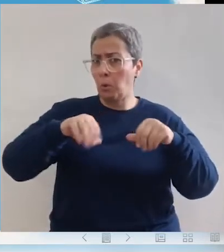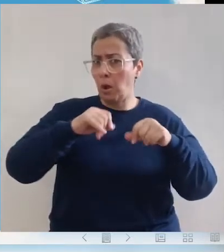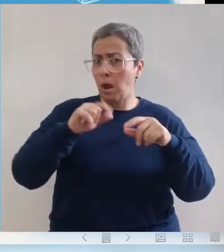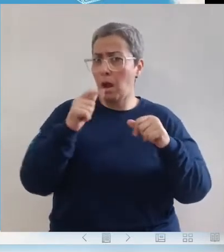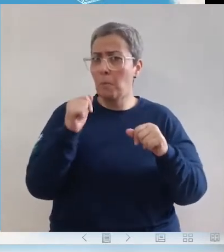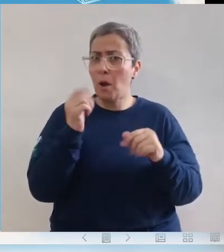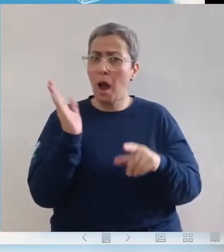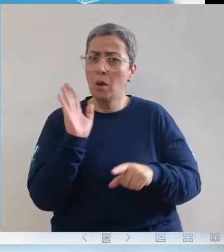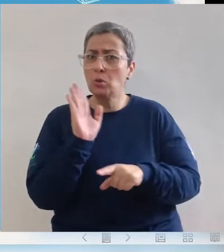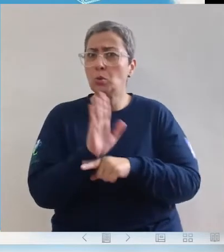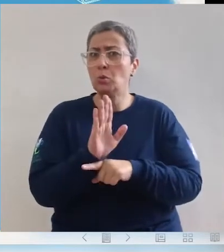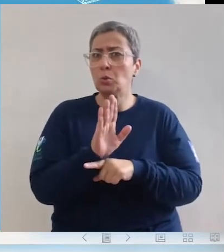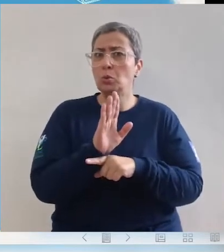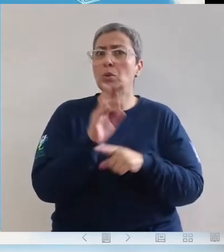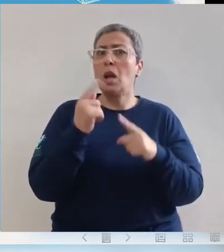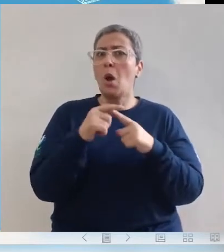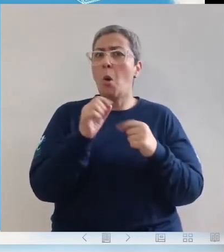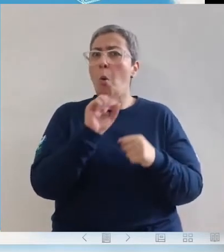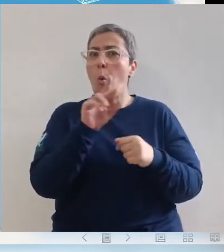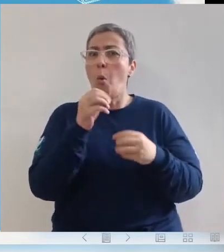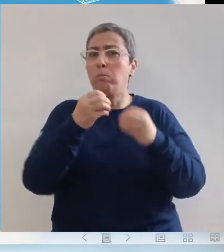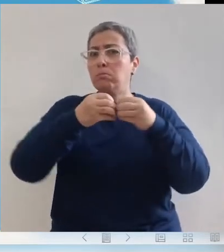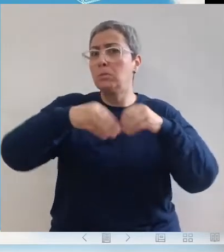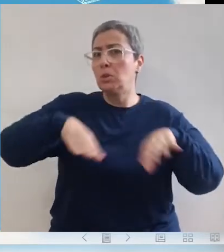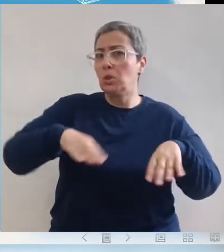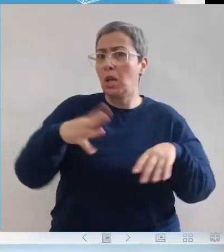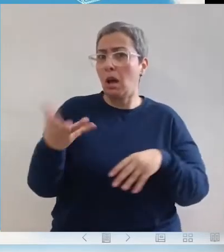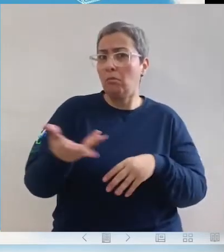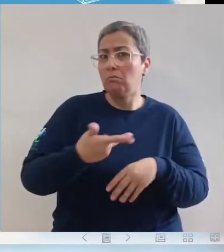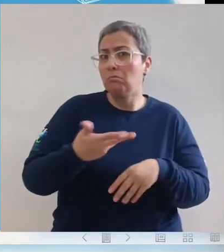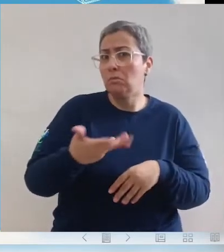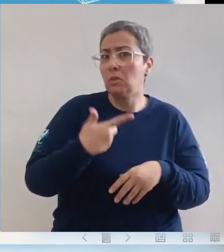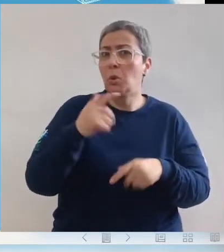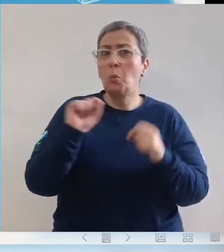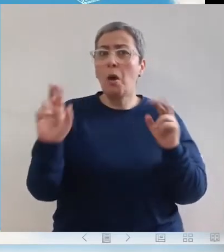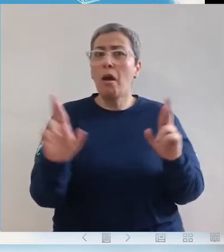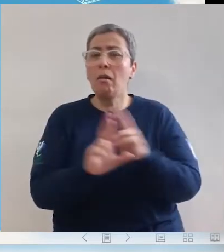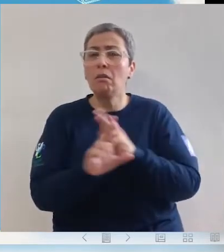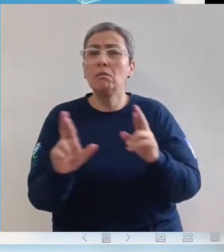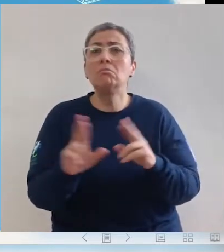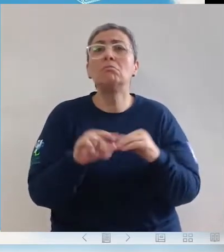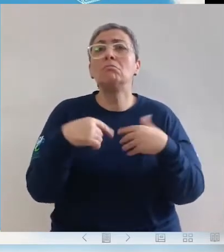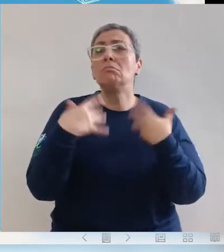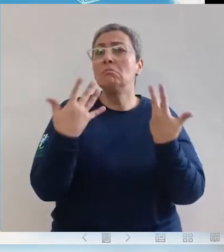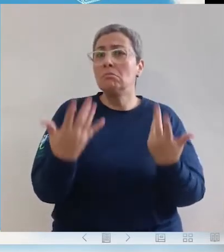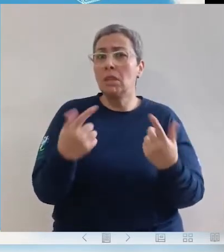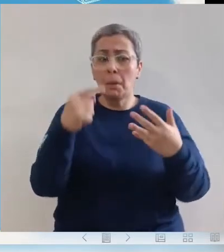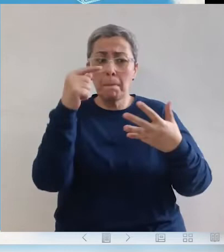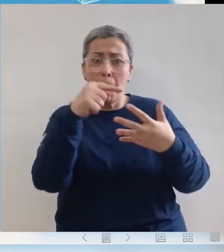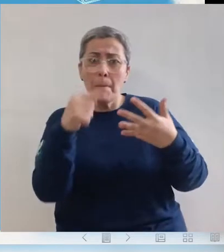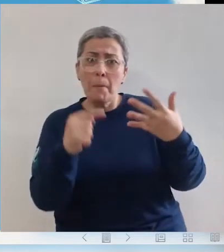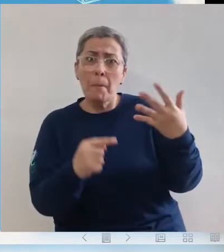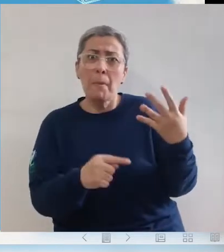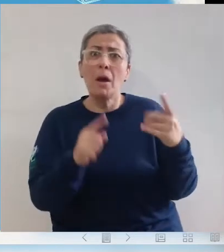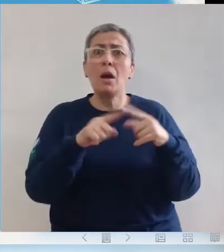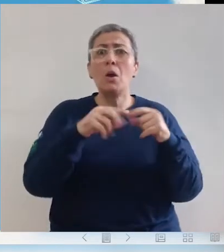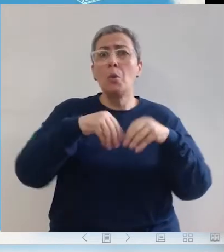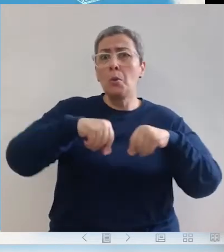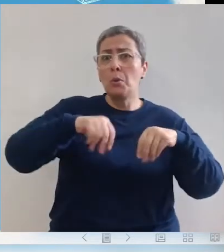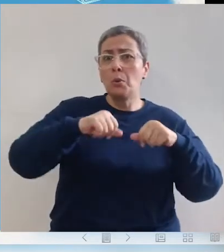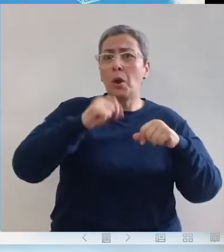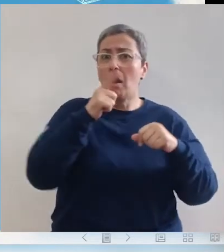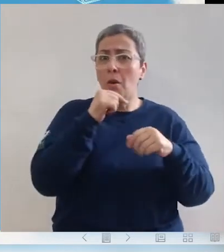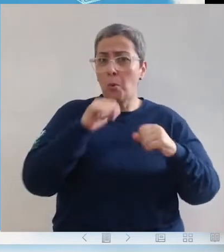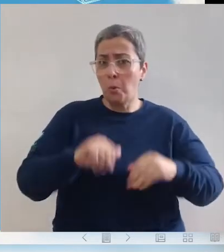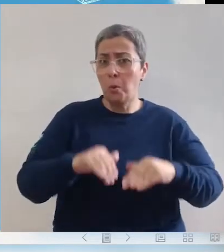ele favorece, ele compromete, ele acelera? Que relação que nós podemos ter dos solos com